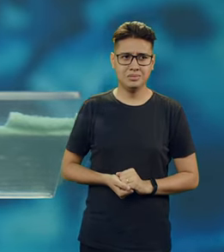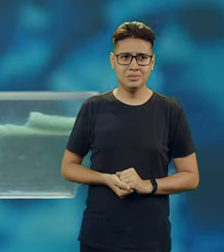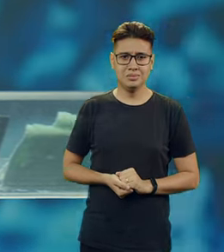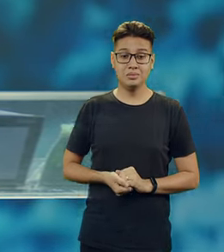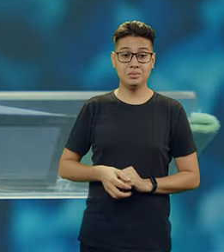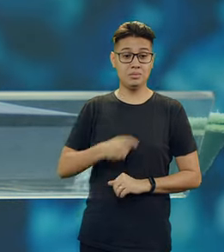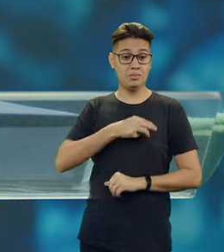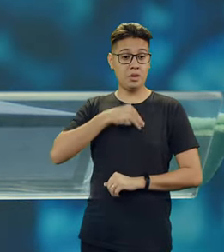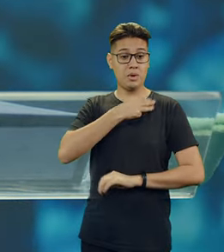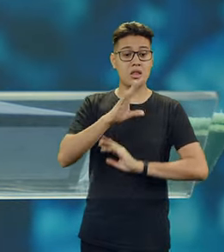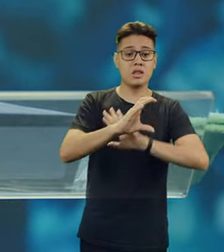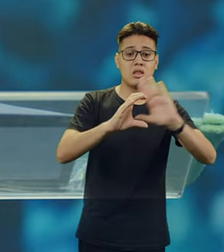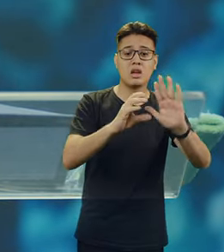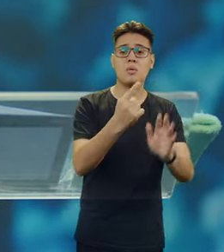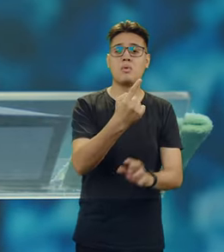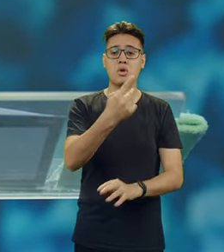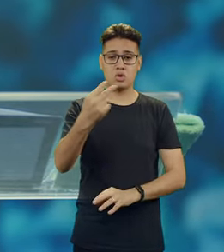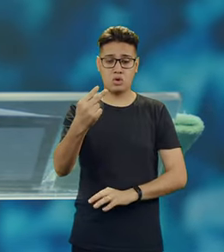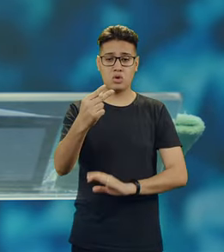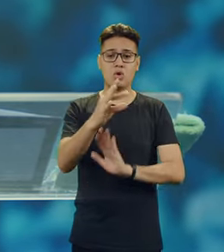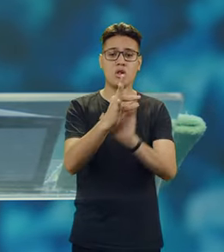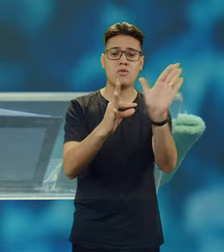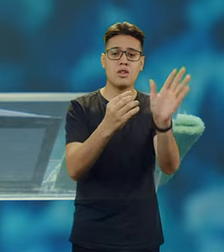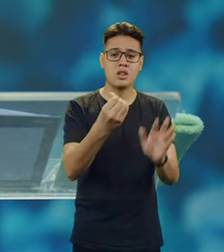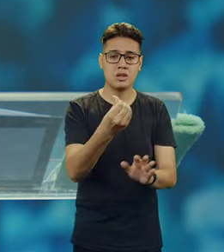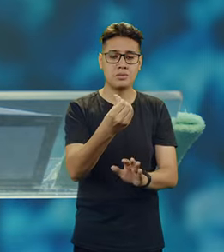Em Mateus 12:6,